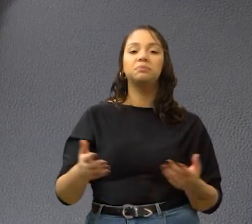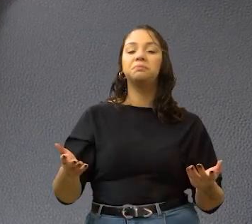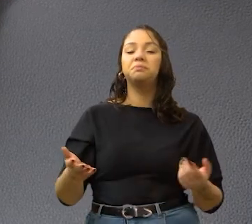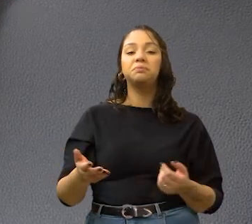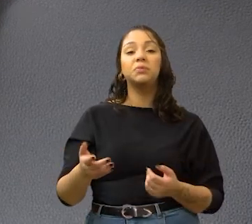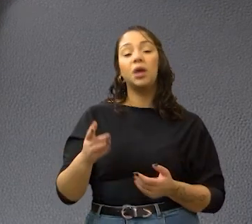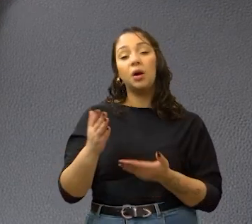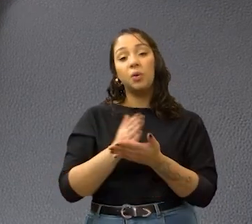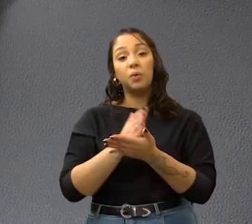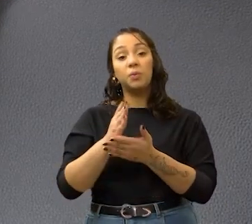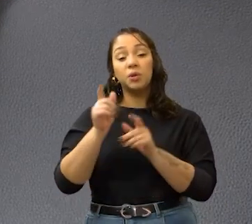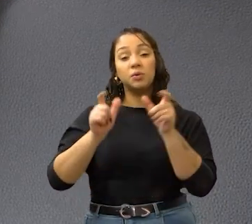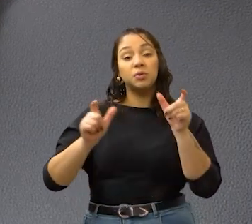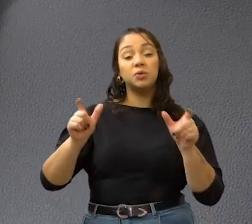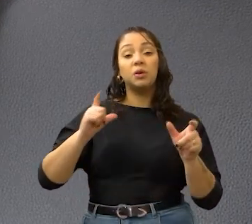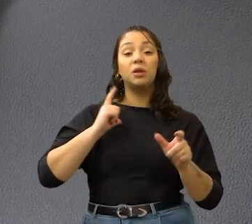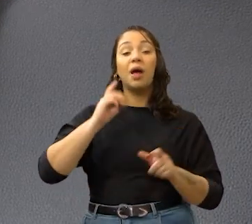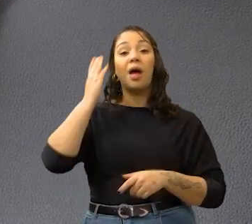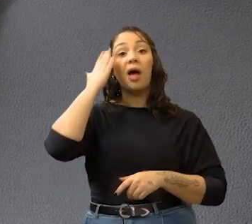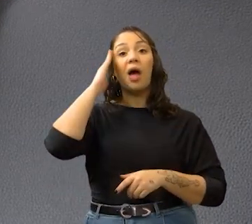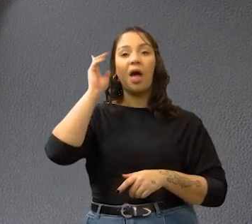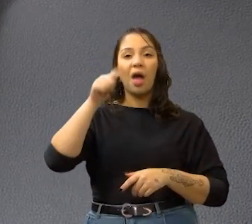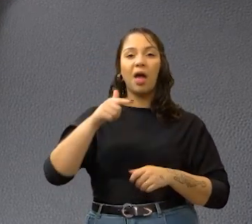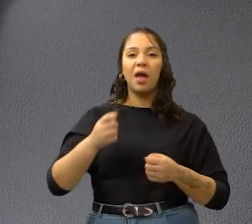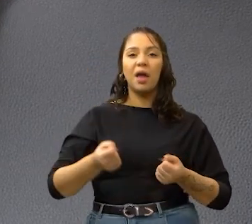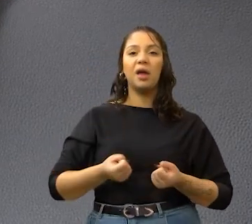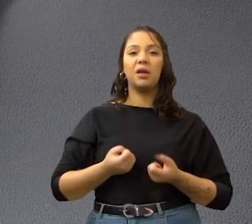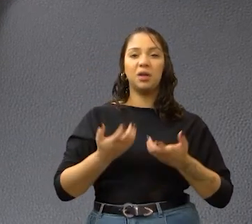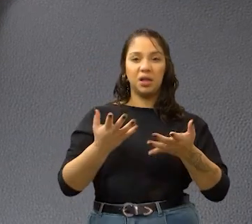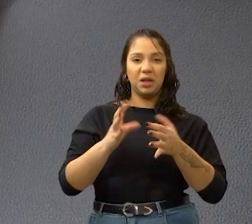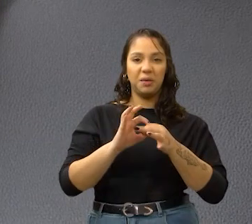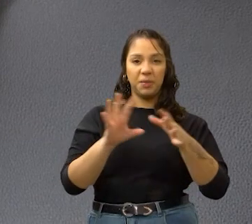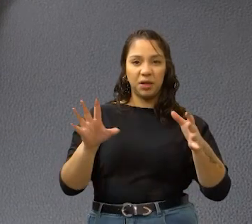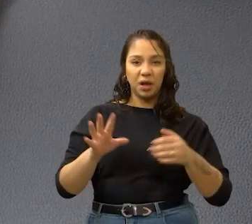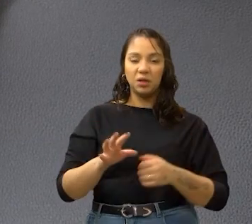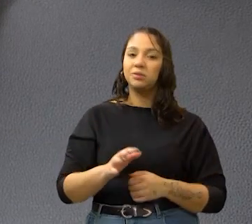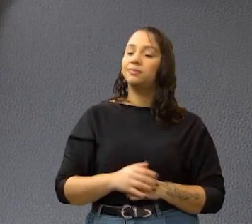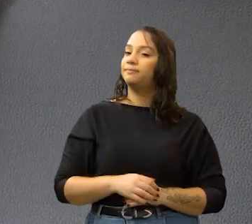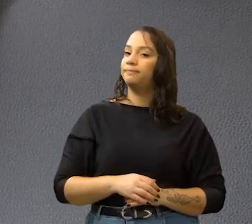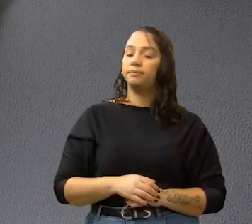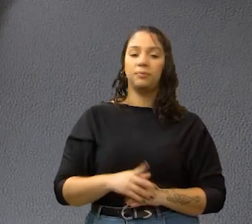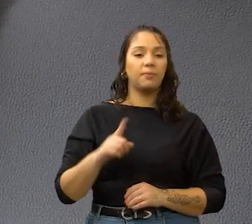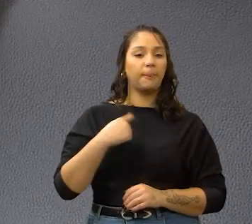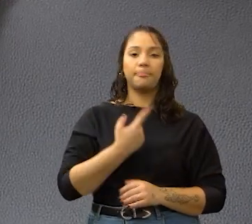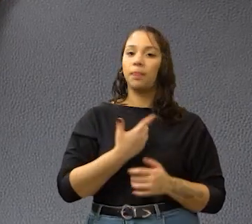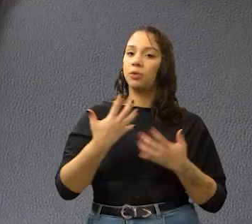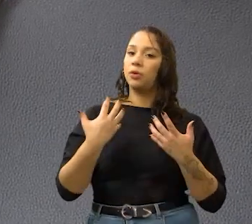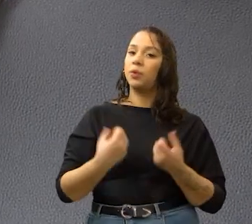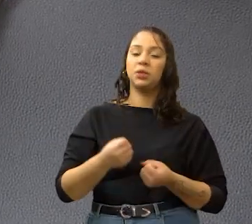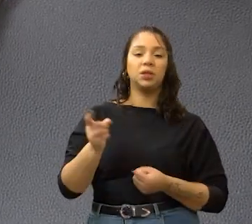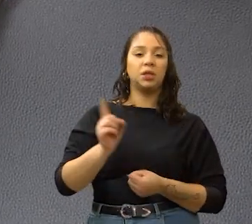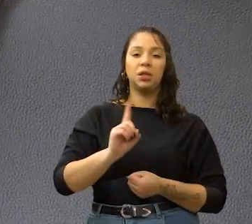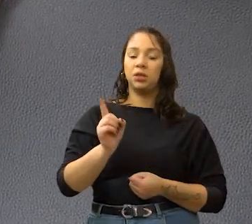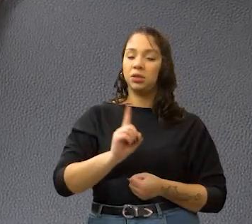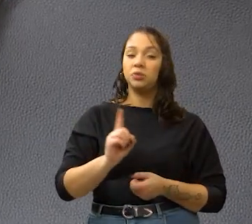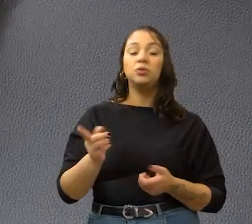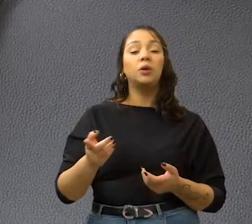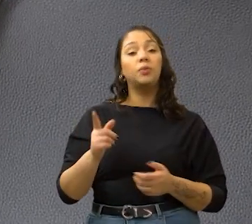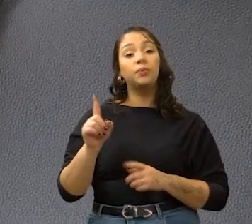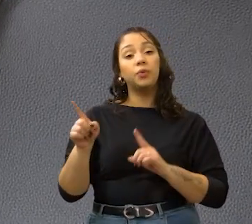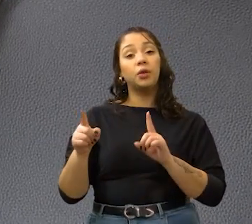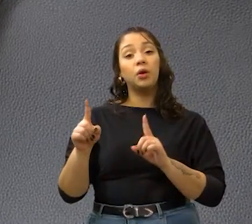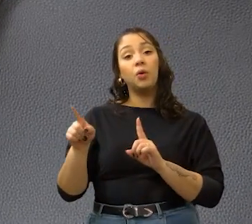Né? É isso que algumas pessoas têm entendido como liberdade de expressão. E não dá pra gente tolerar essa narrativa.